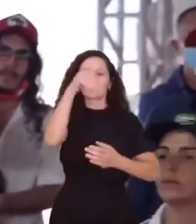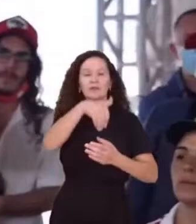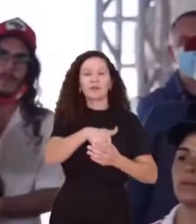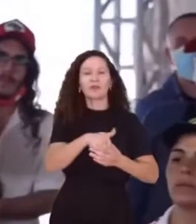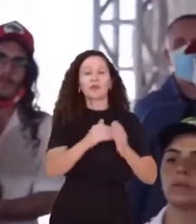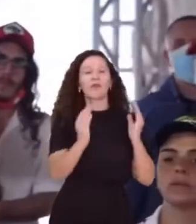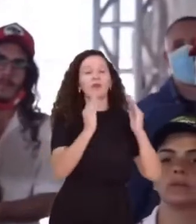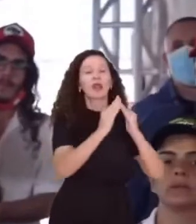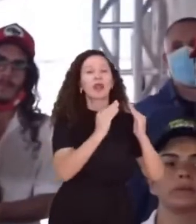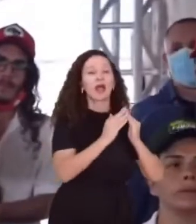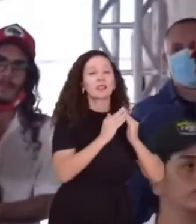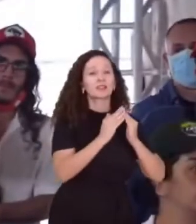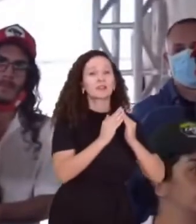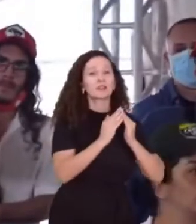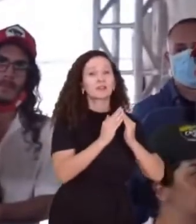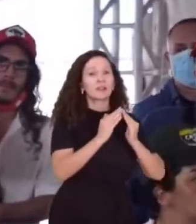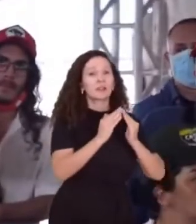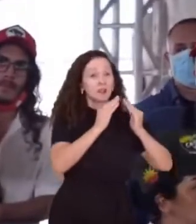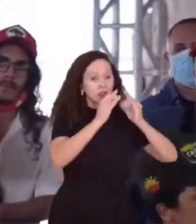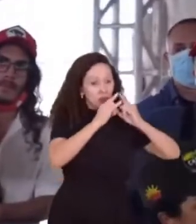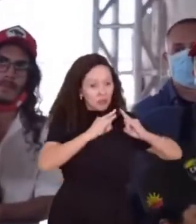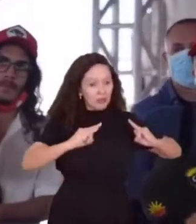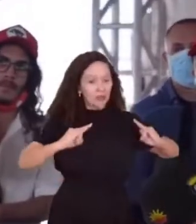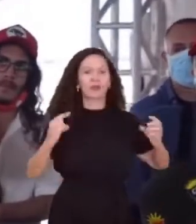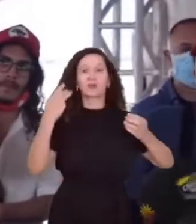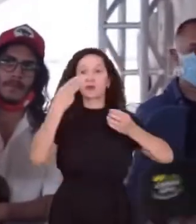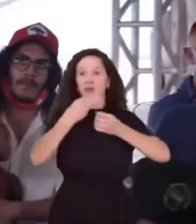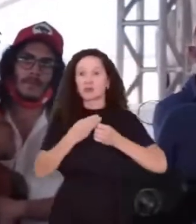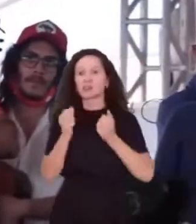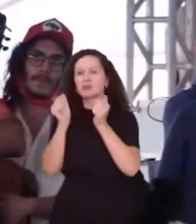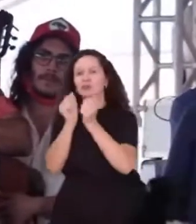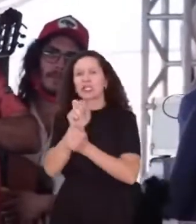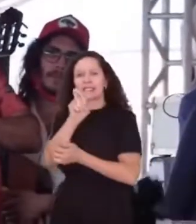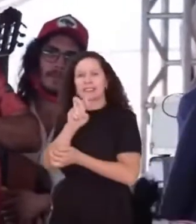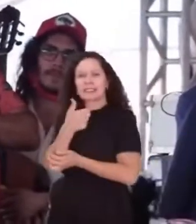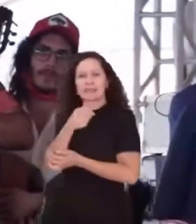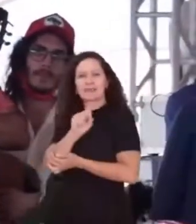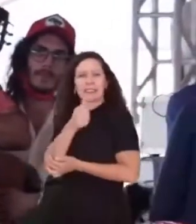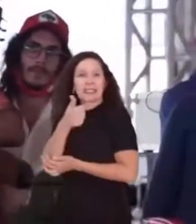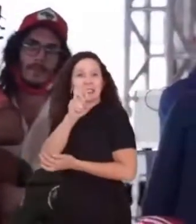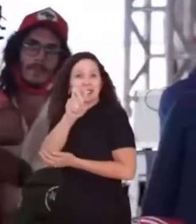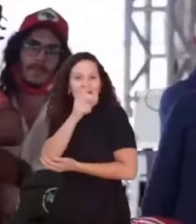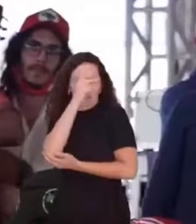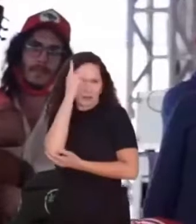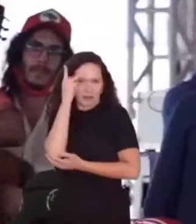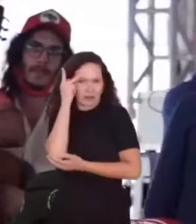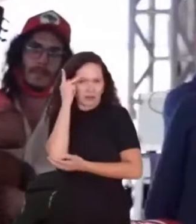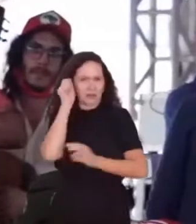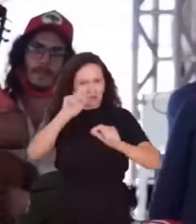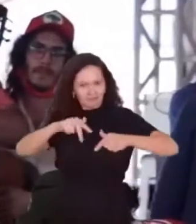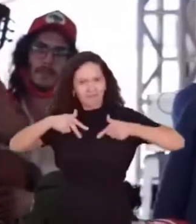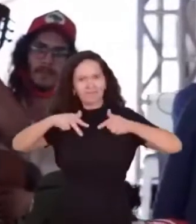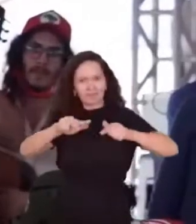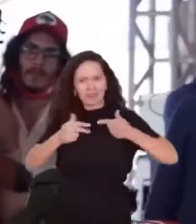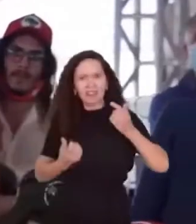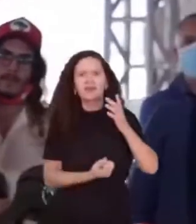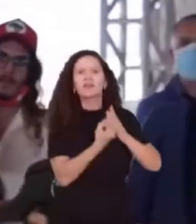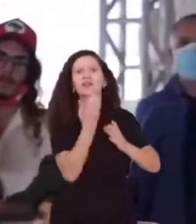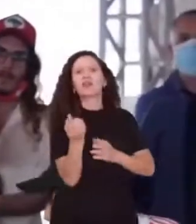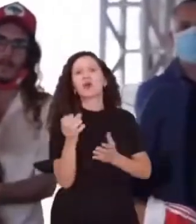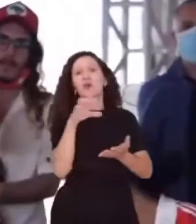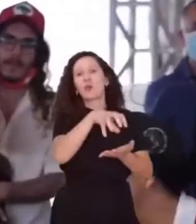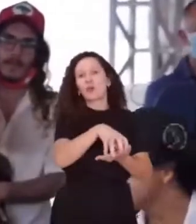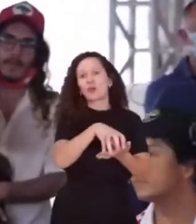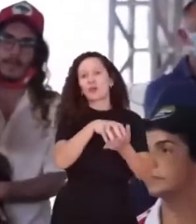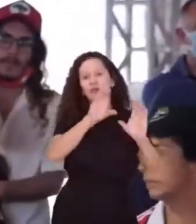para o município, juntar 5, 10, 15 pessoas militantes e formem um núcleo, formem um comitê. E